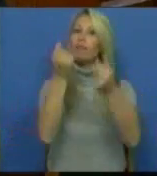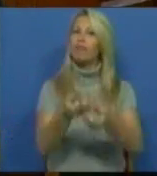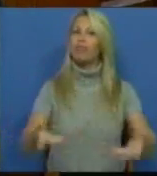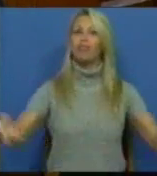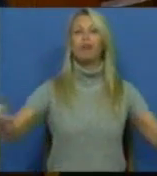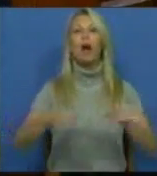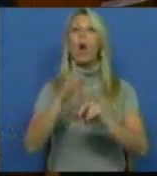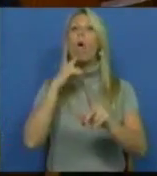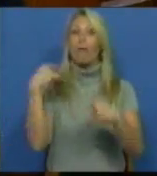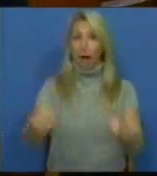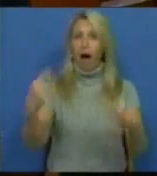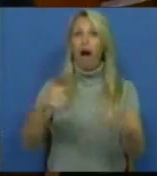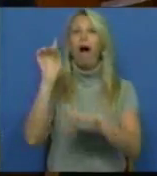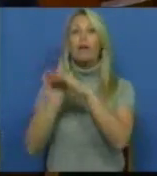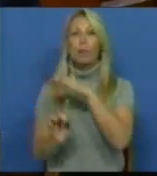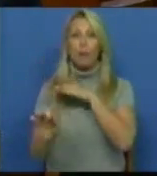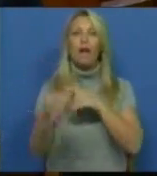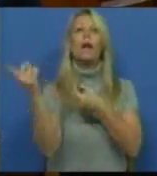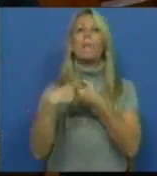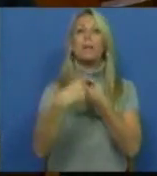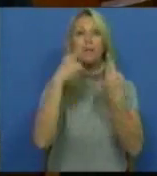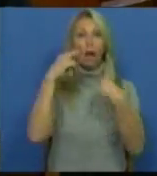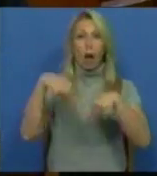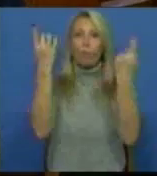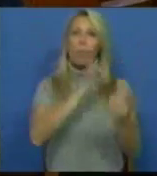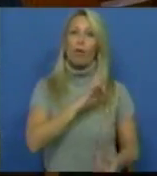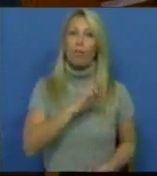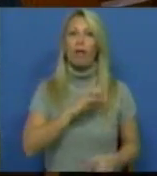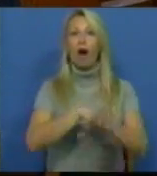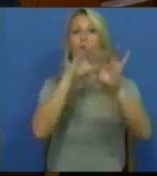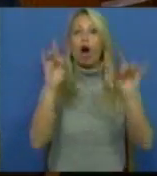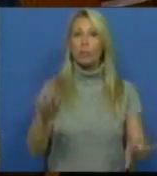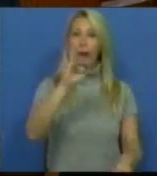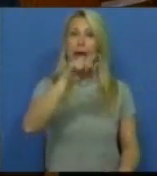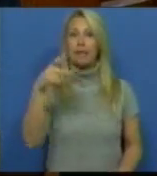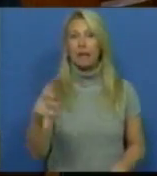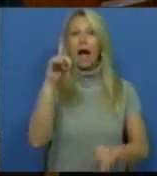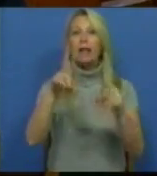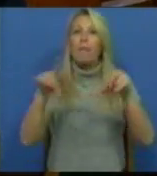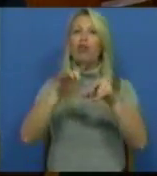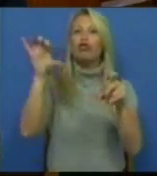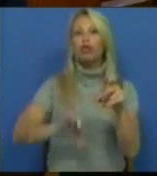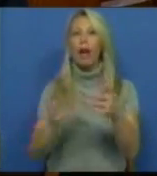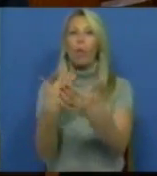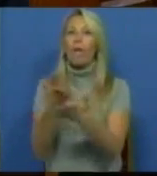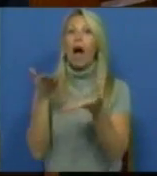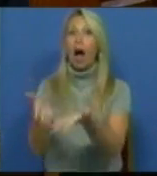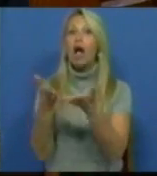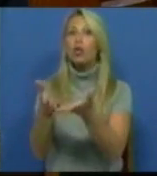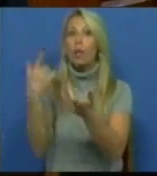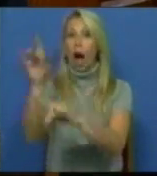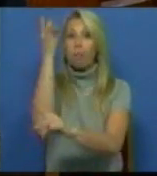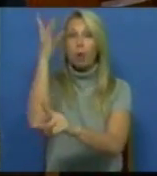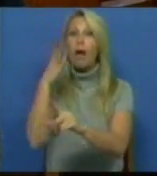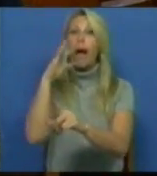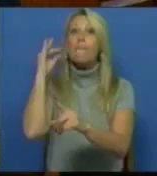submarinos, parcerias público-privado, hospitais SA e cheques para acudir a fraudes bancárias. Mas serão